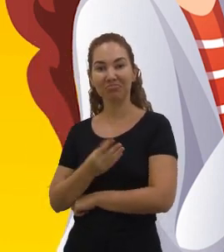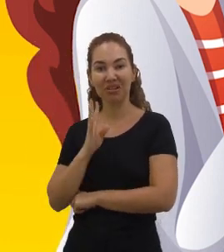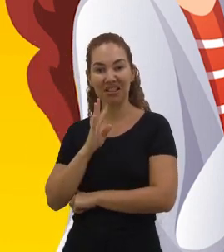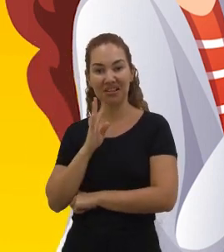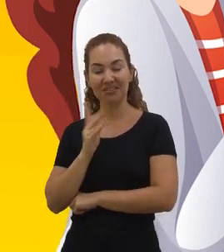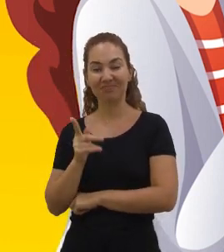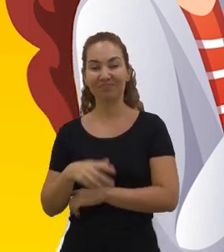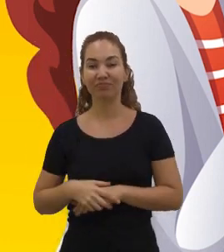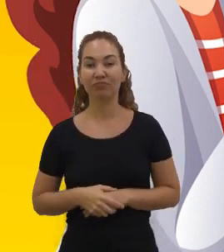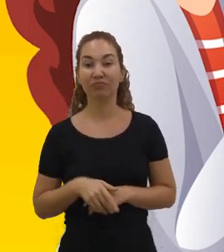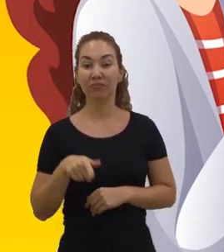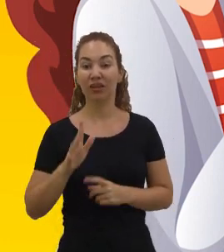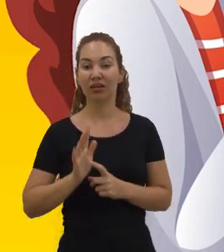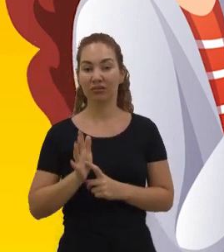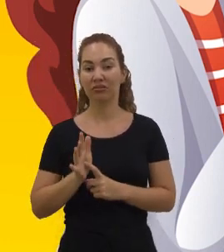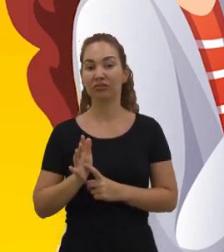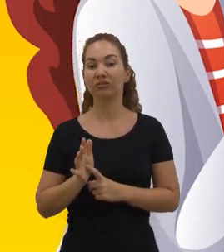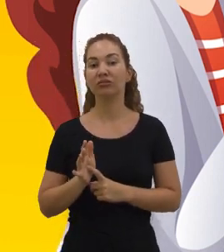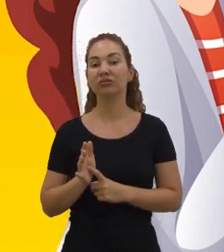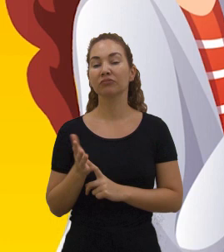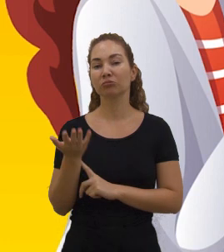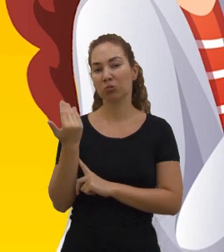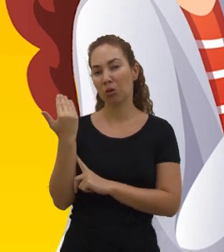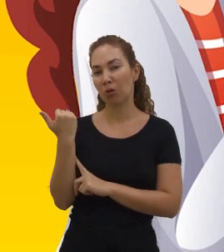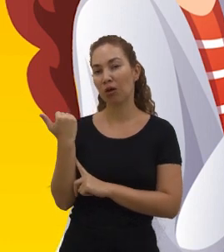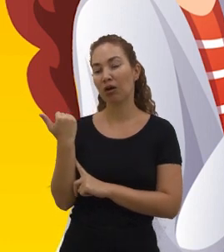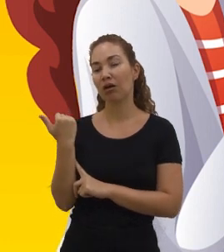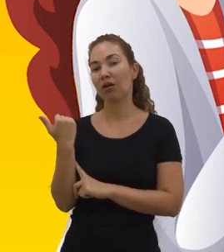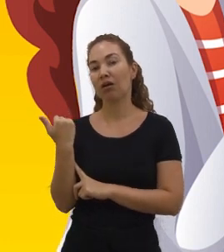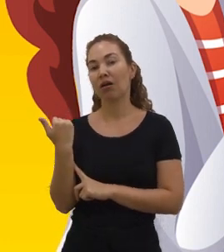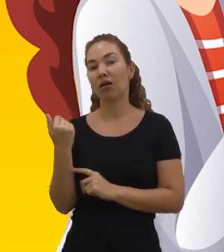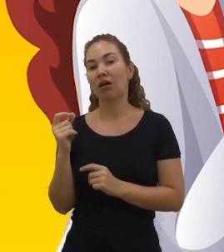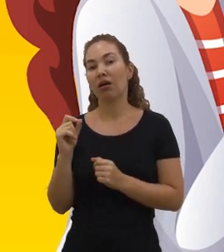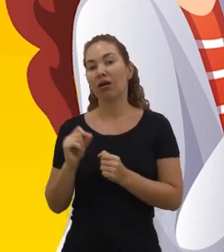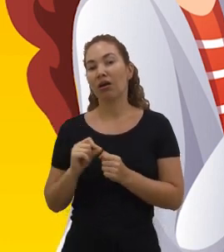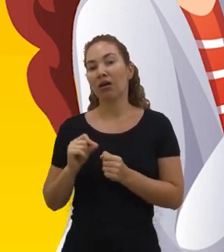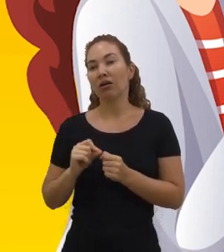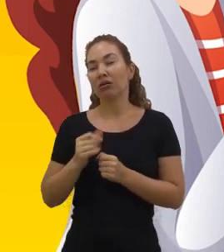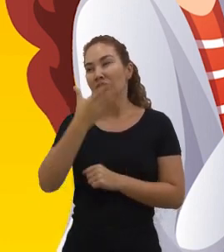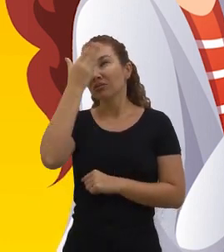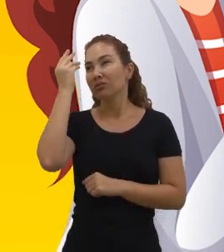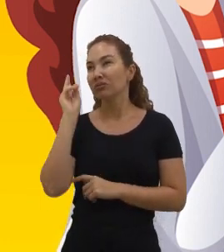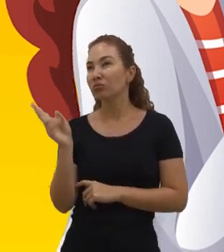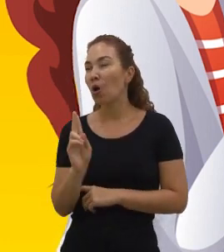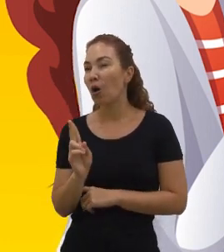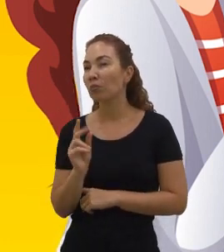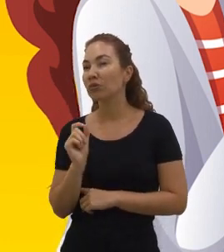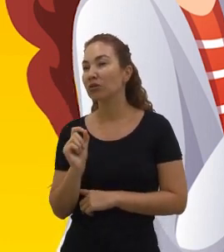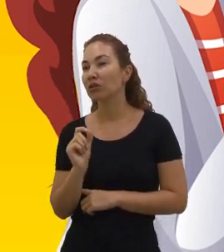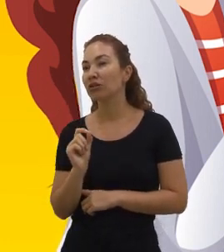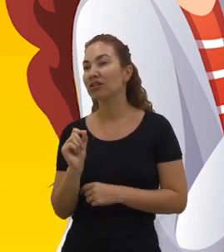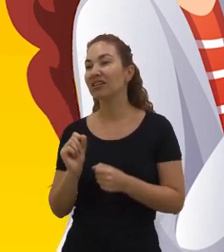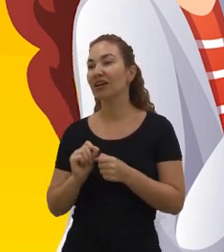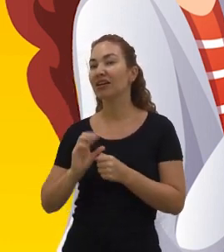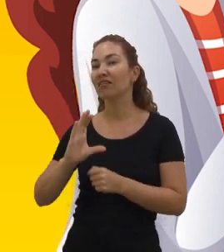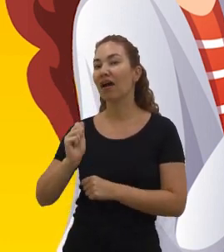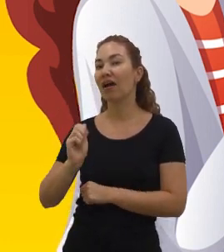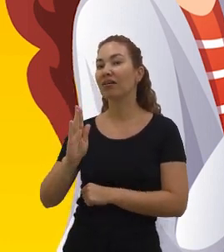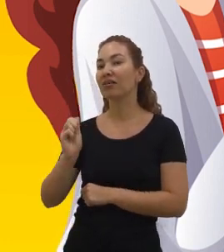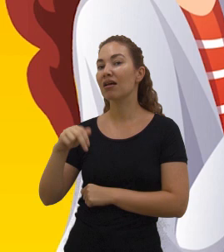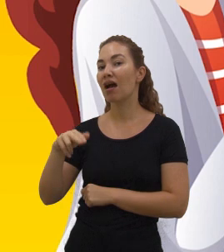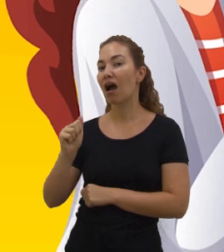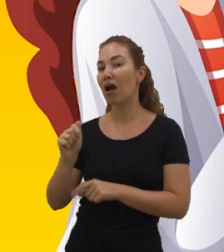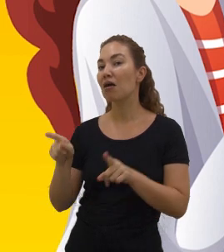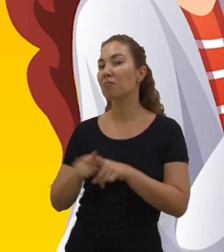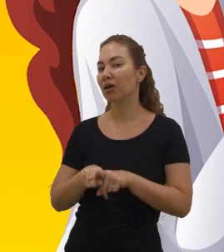bom. Esse filme aí não é o que tem a que faz a... Esqueci o nome dela, gente. É o Meu que faz Deus. a cabana também